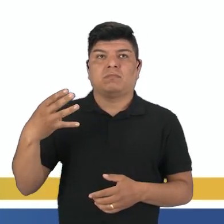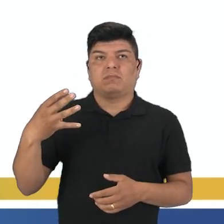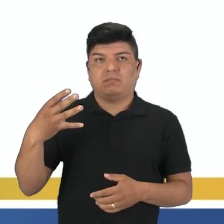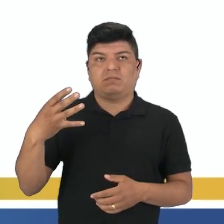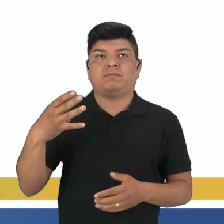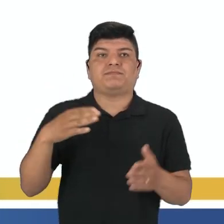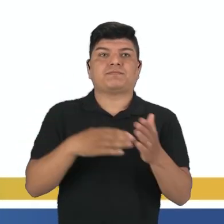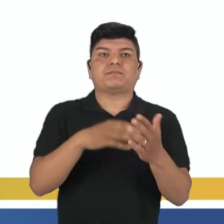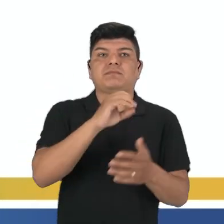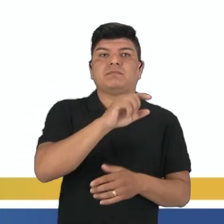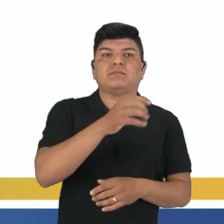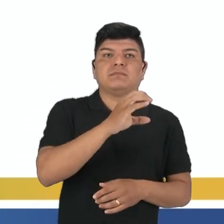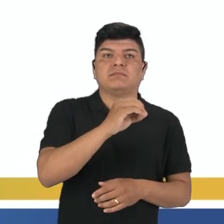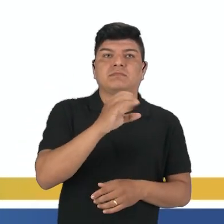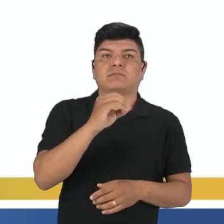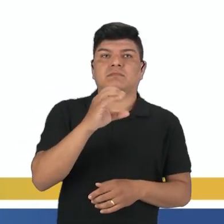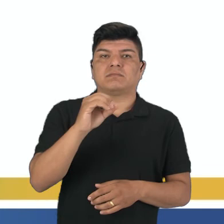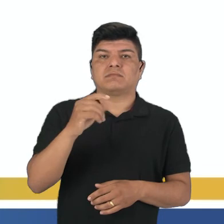0,000004 a